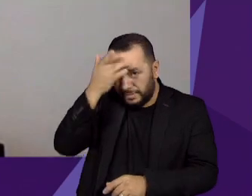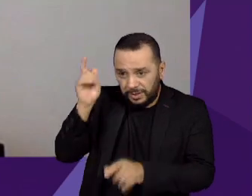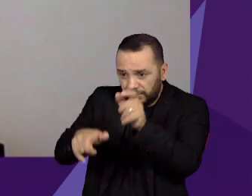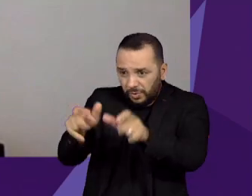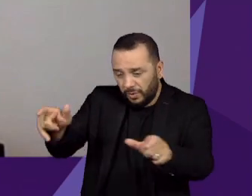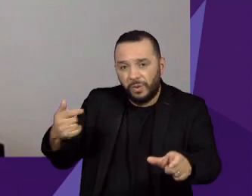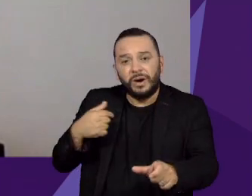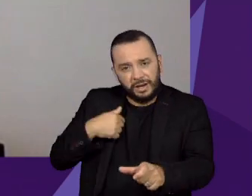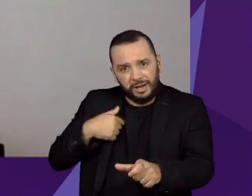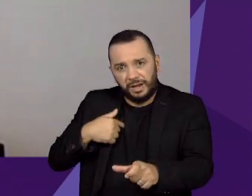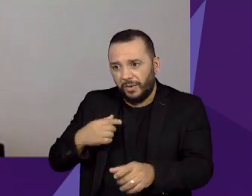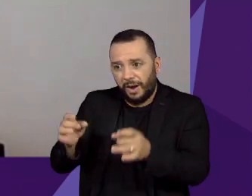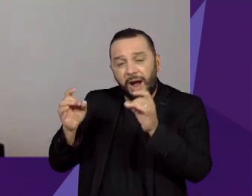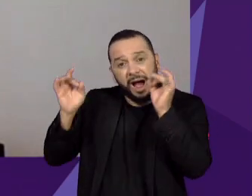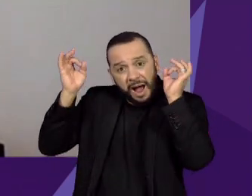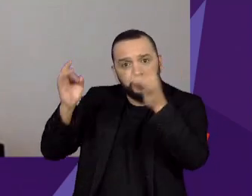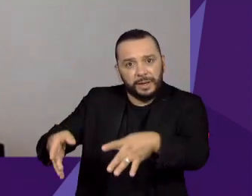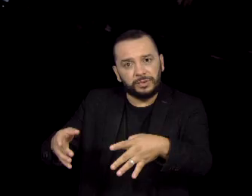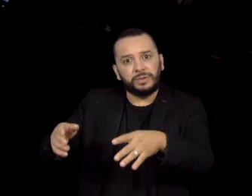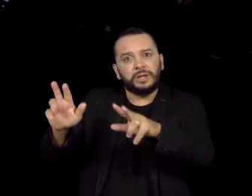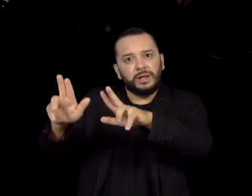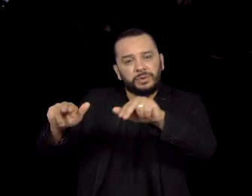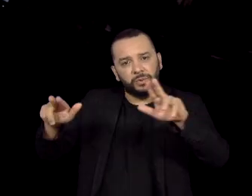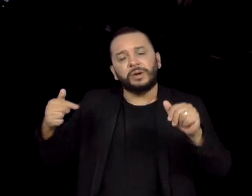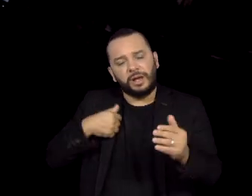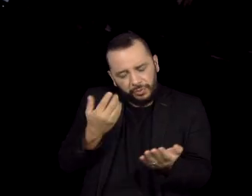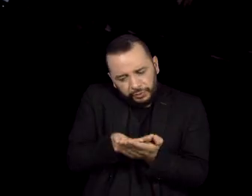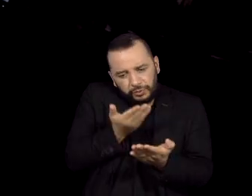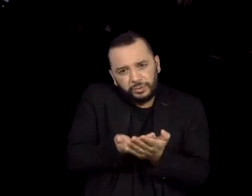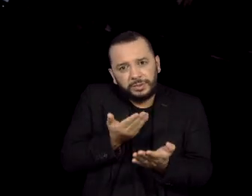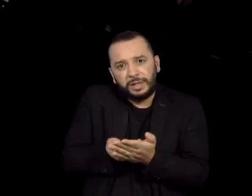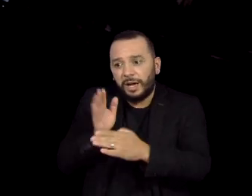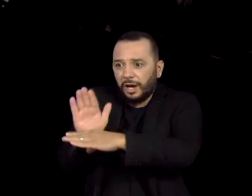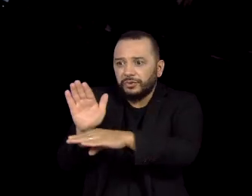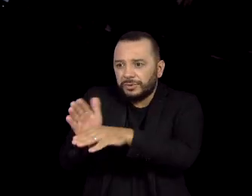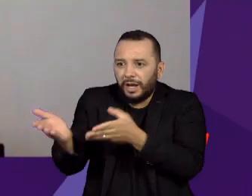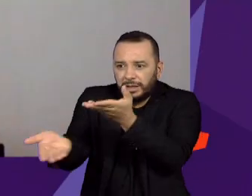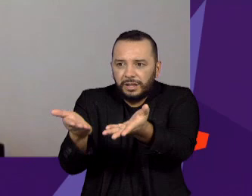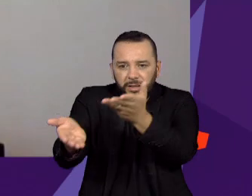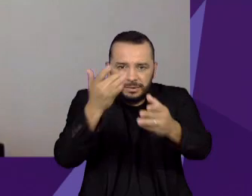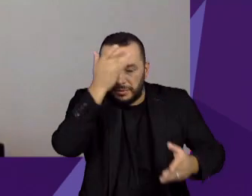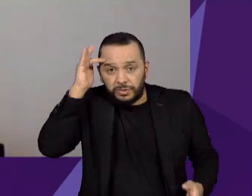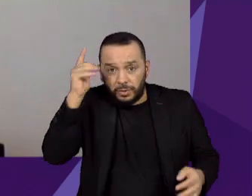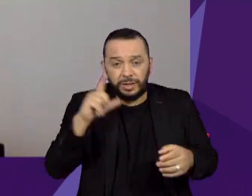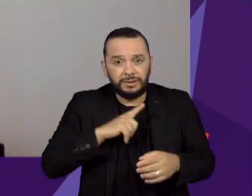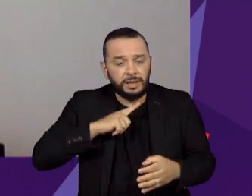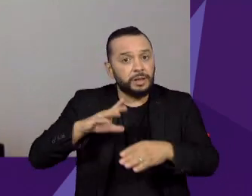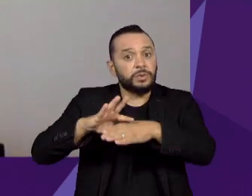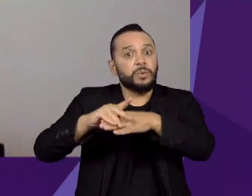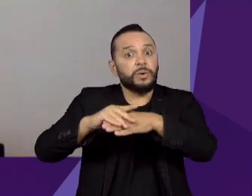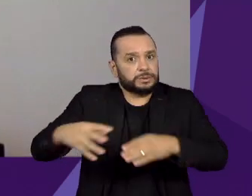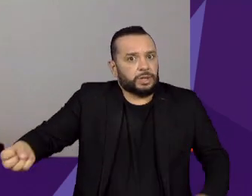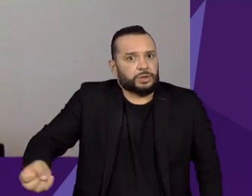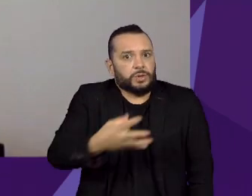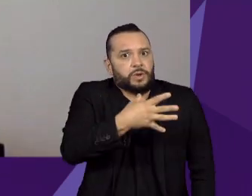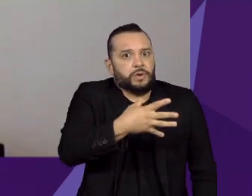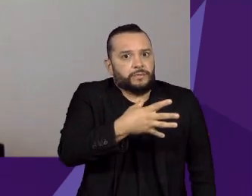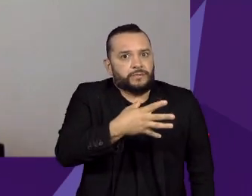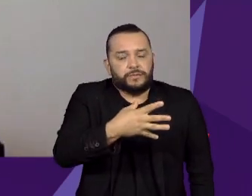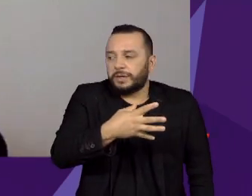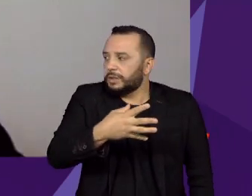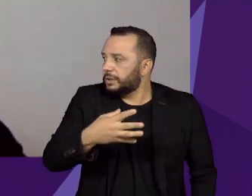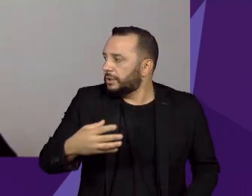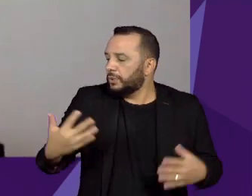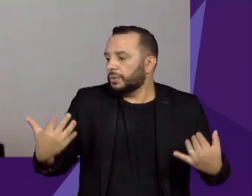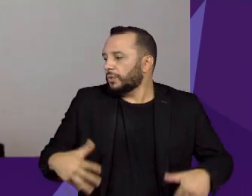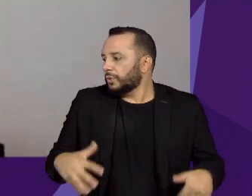vou continuar com ele fazendo aquilo que eu estudei. Quando aparece uma doença nova que não tem nada descrito, é